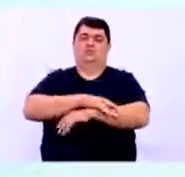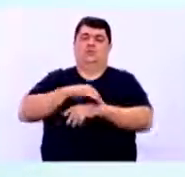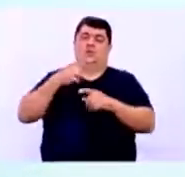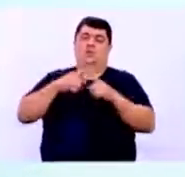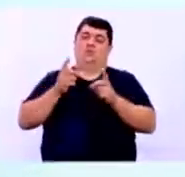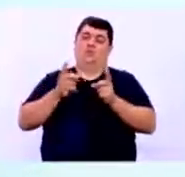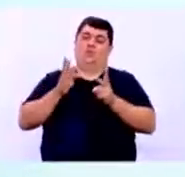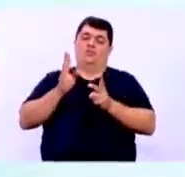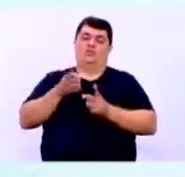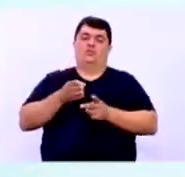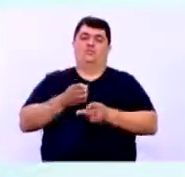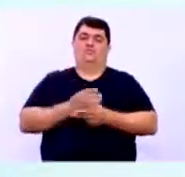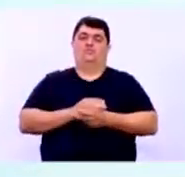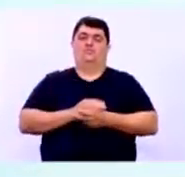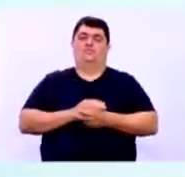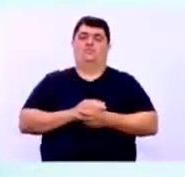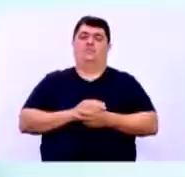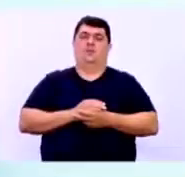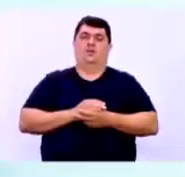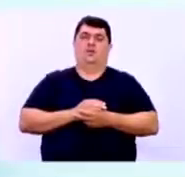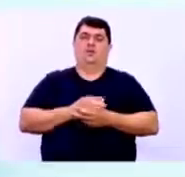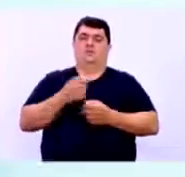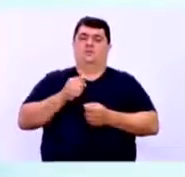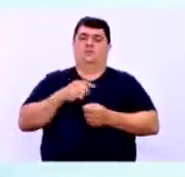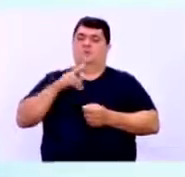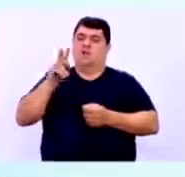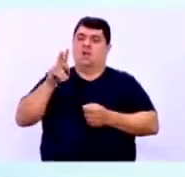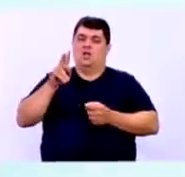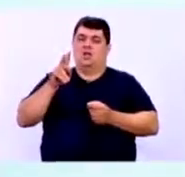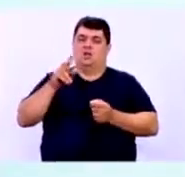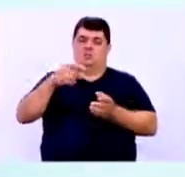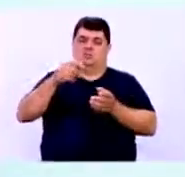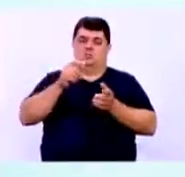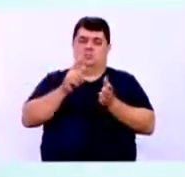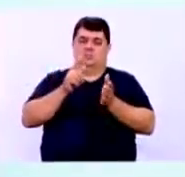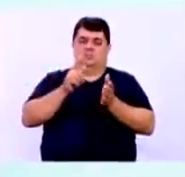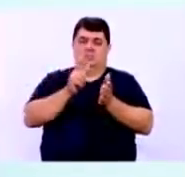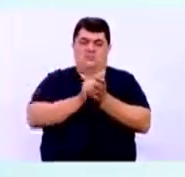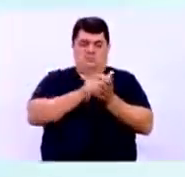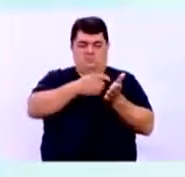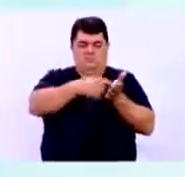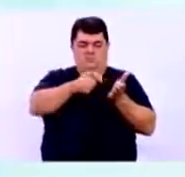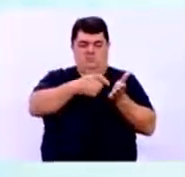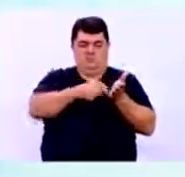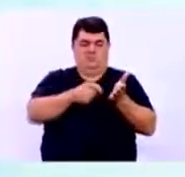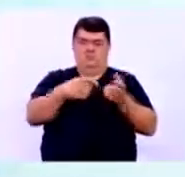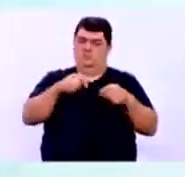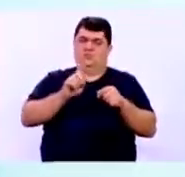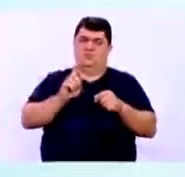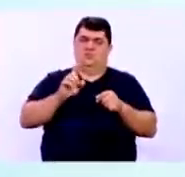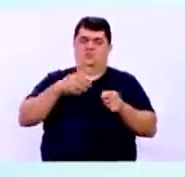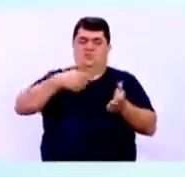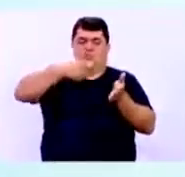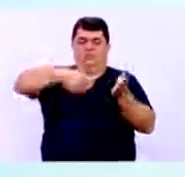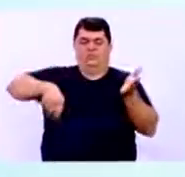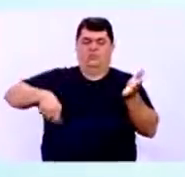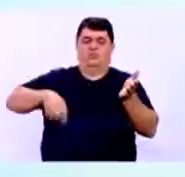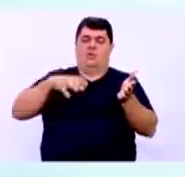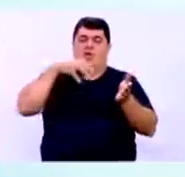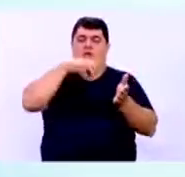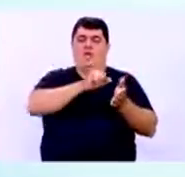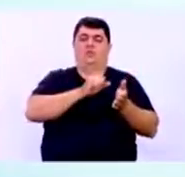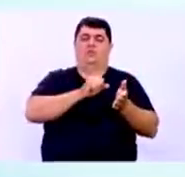dando baixa no estoque. Em vez dela ir lá e botar um pontinho lá com caneta, ela passou e automaticamente